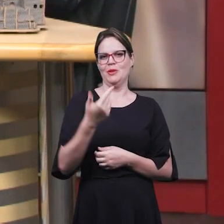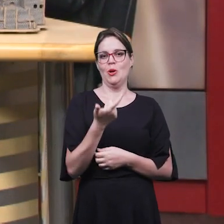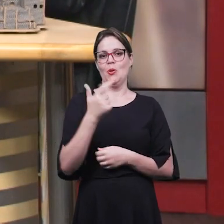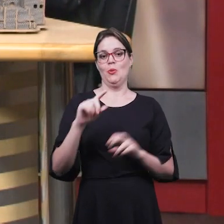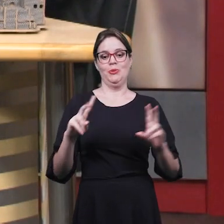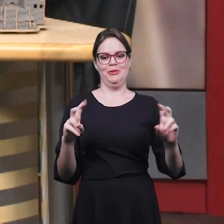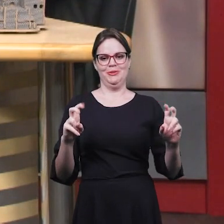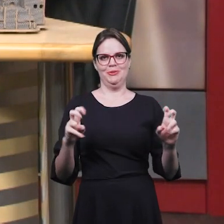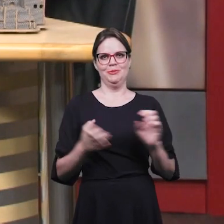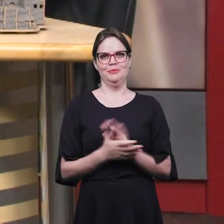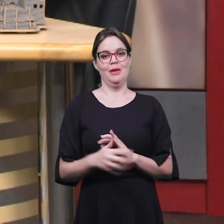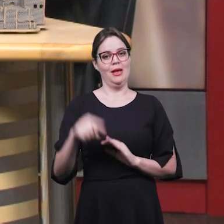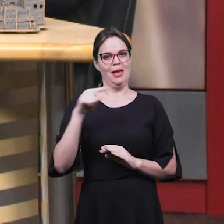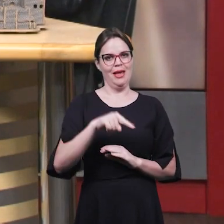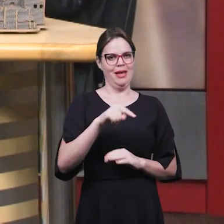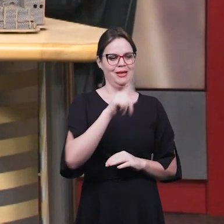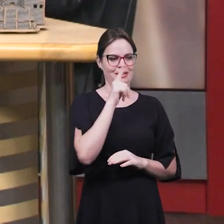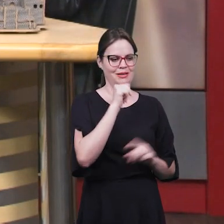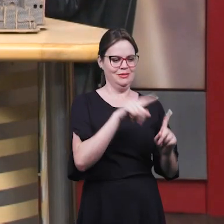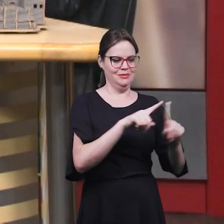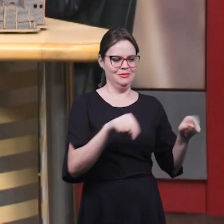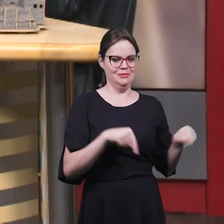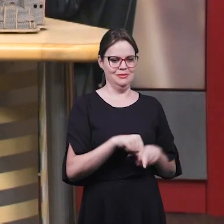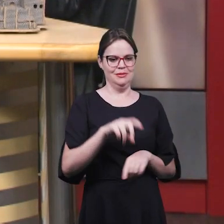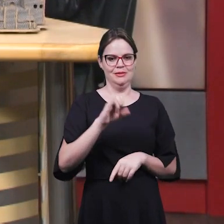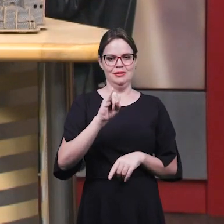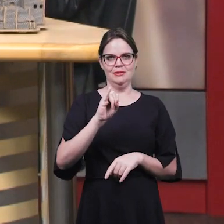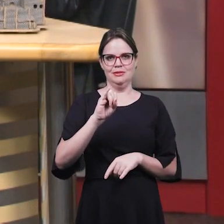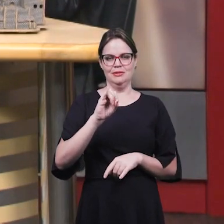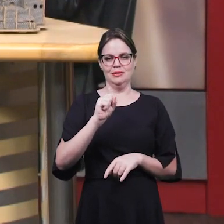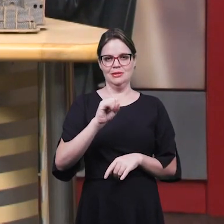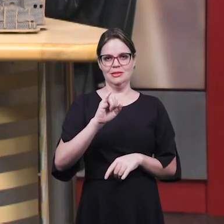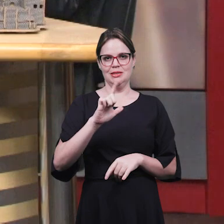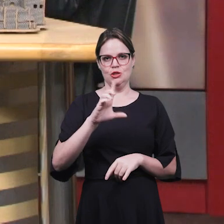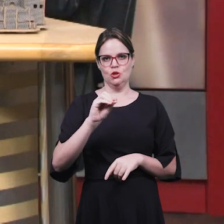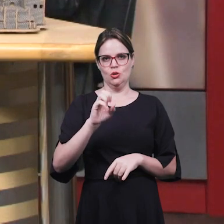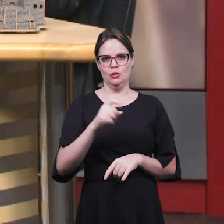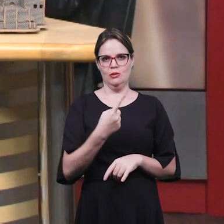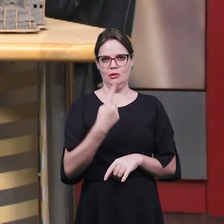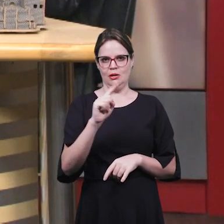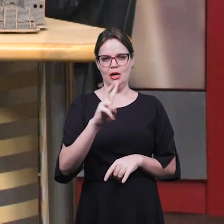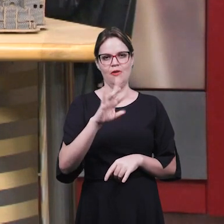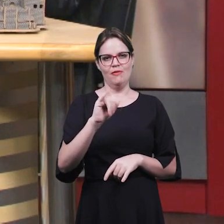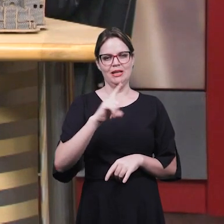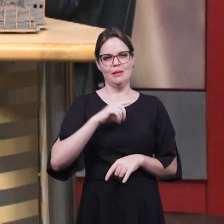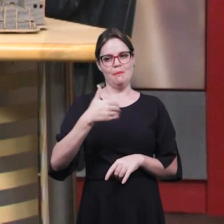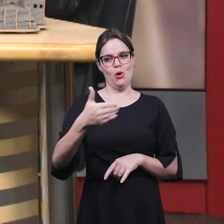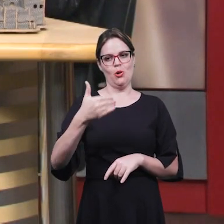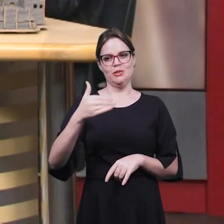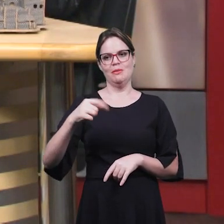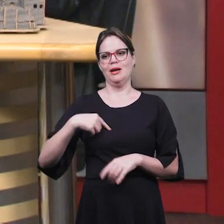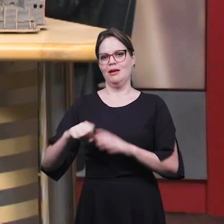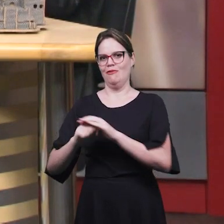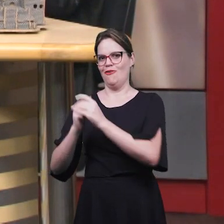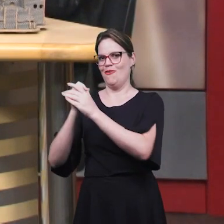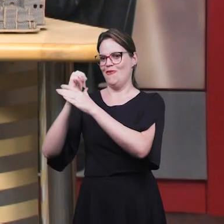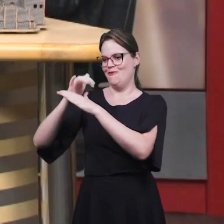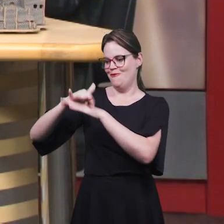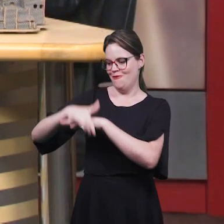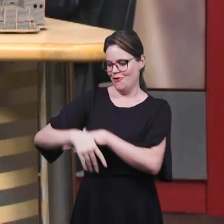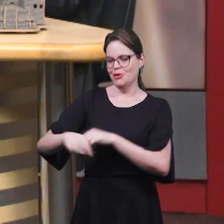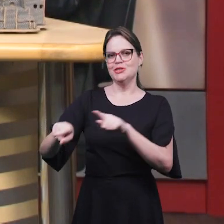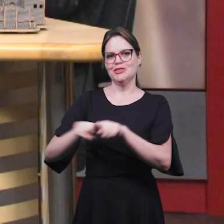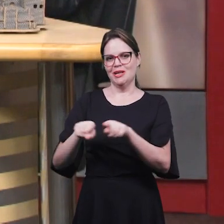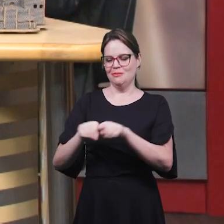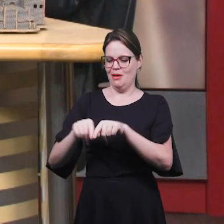com outros assuntos. E esse assunto aqui do Tanque Siloé vai ter uma continuidade. Nós vamos falar da fonte de Gion, lá o